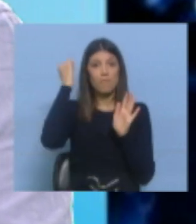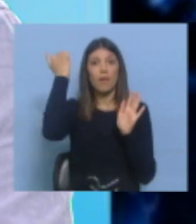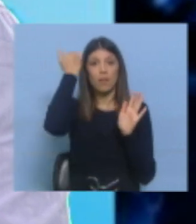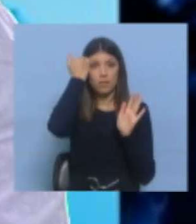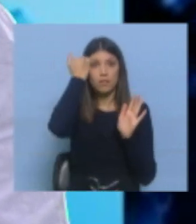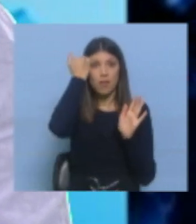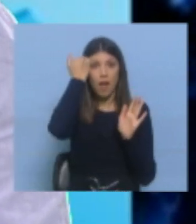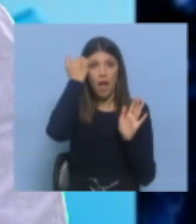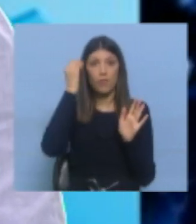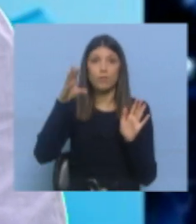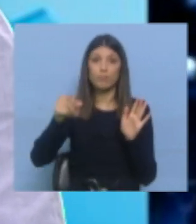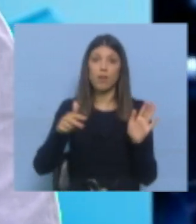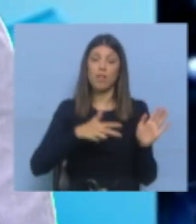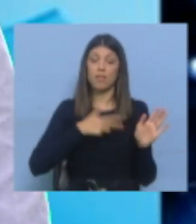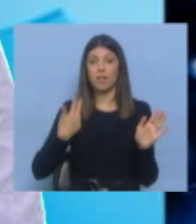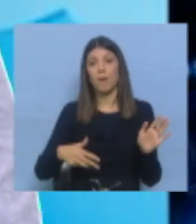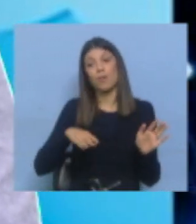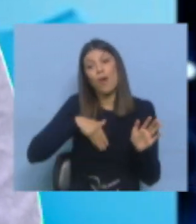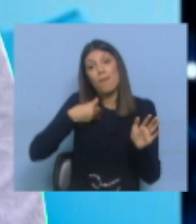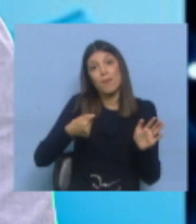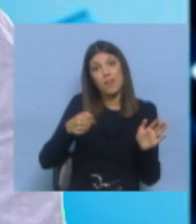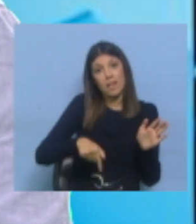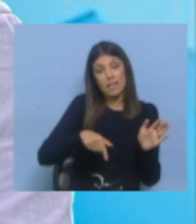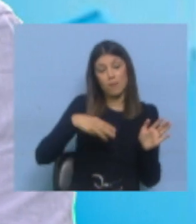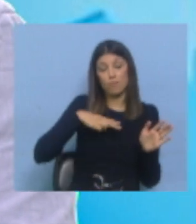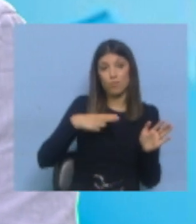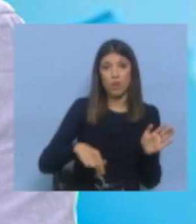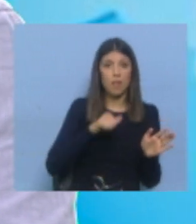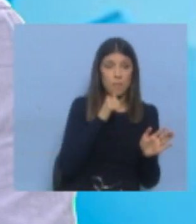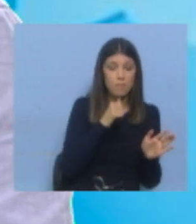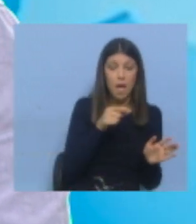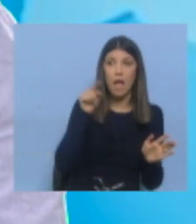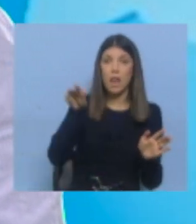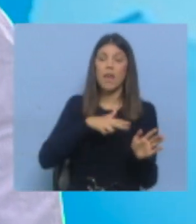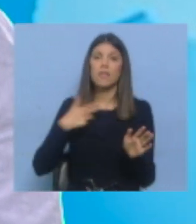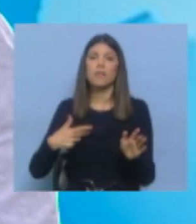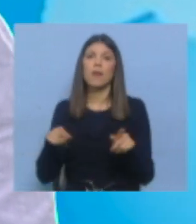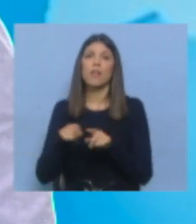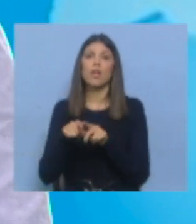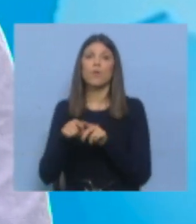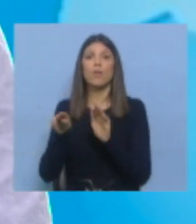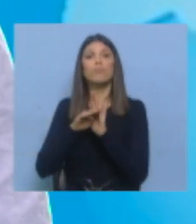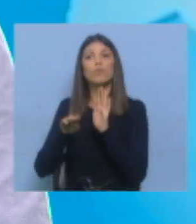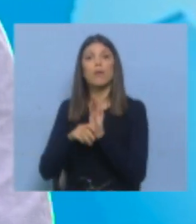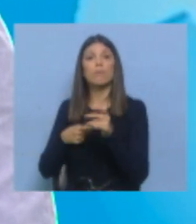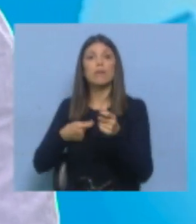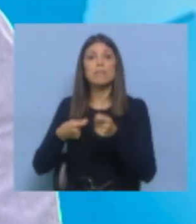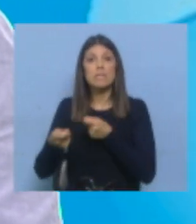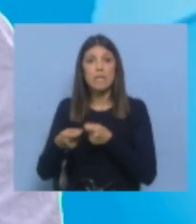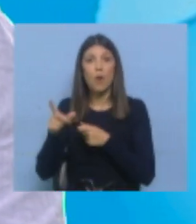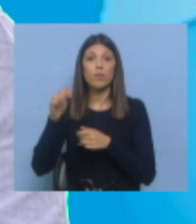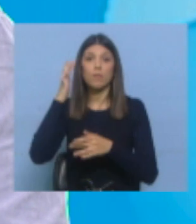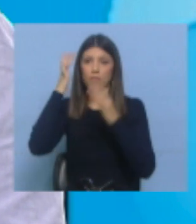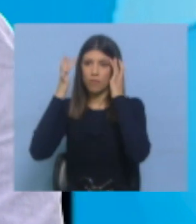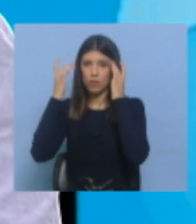na Dinamarca, tenho pena que ainda não existe em Portugal, que é precisamente o programa em Gestão e Filosofia. Como é que podemos usar aquelas que são as ferramentas de filosofia, não só